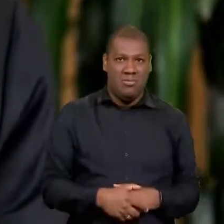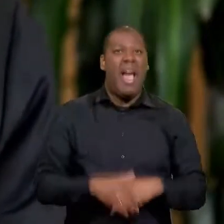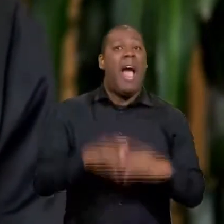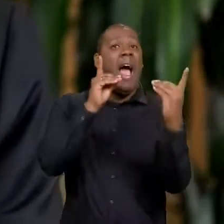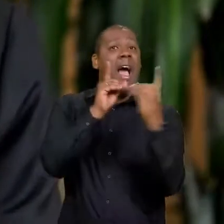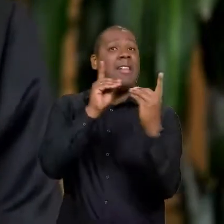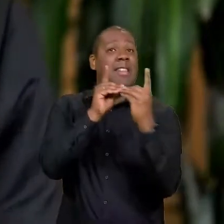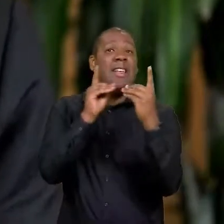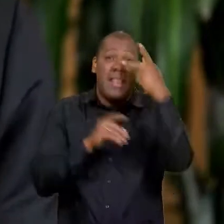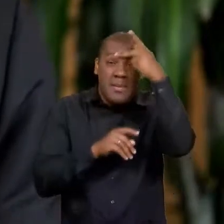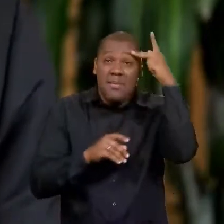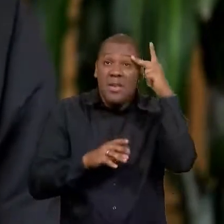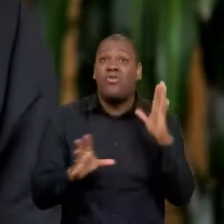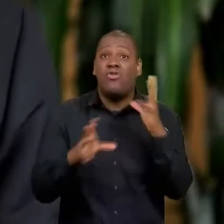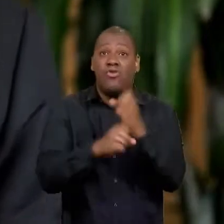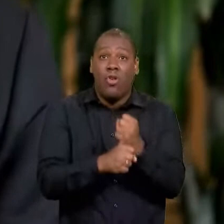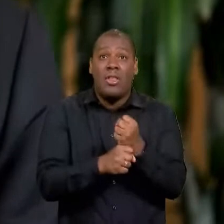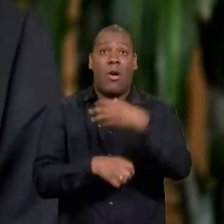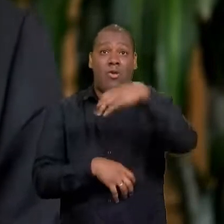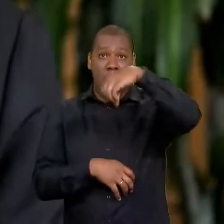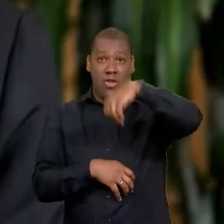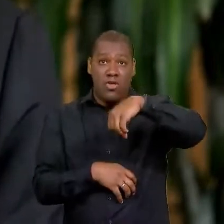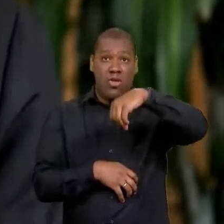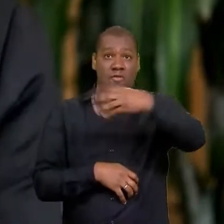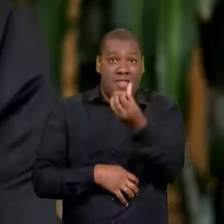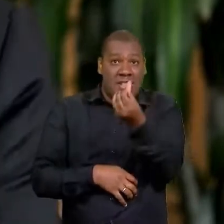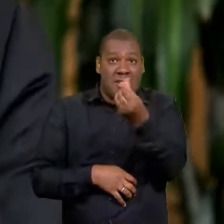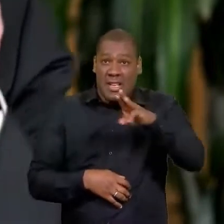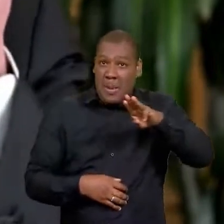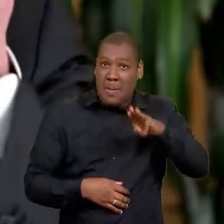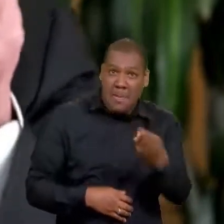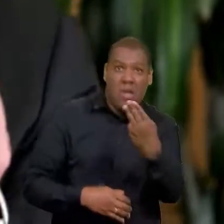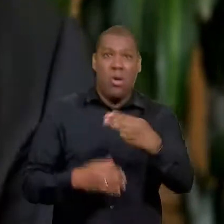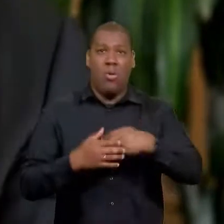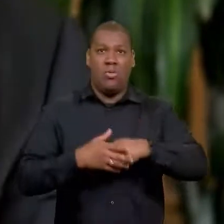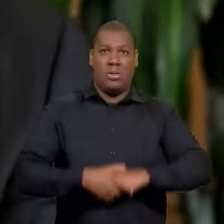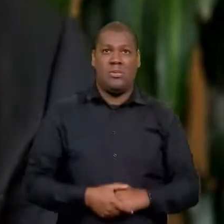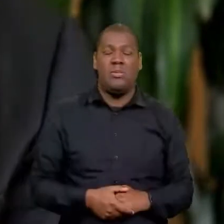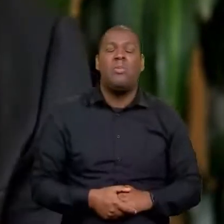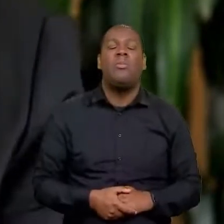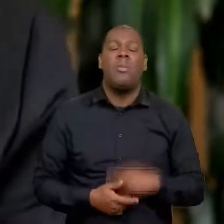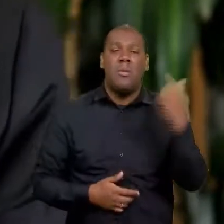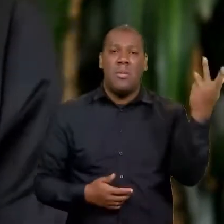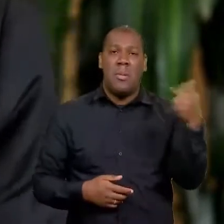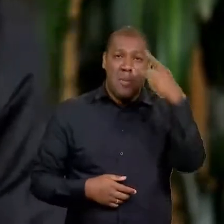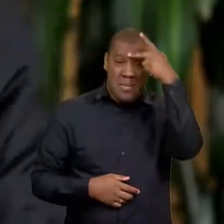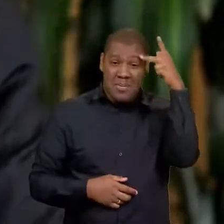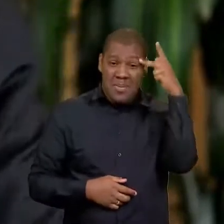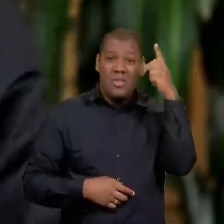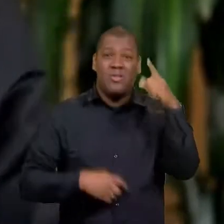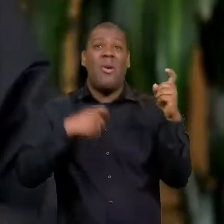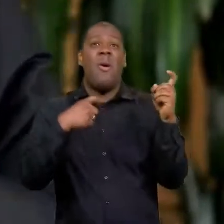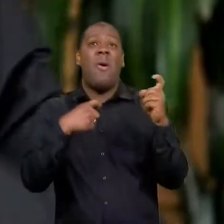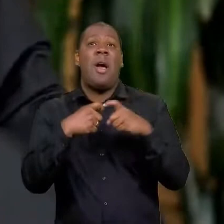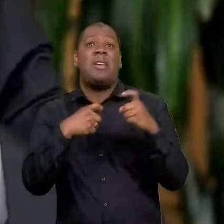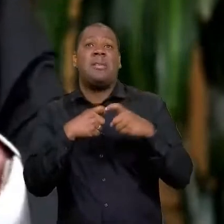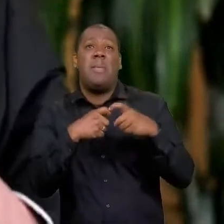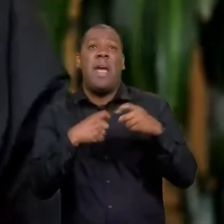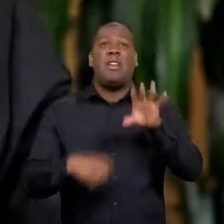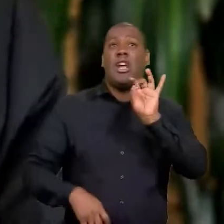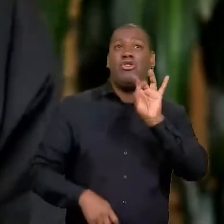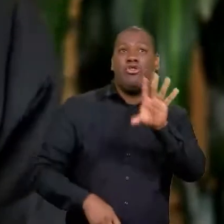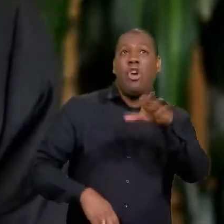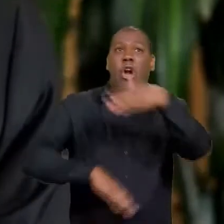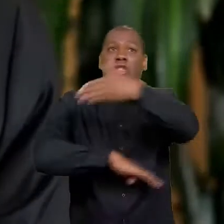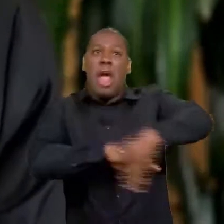esses médicos não vão ficar na Avenida Paulista, não vão ficar na Avenida Copacabana, na Avenida Boa Viagem, não vão ficar em nenhuma